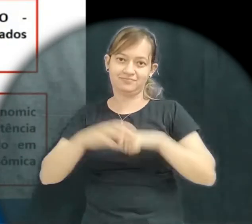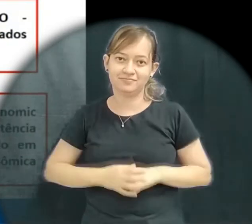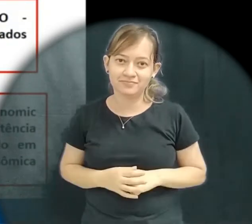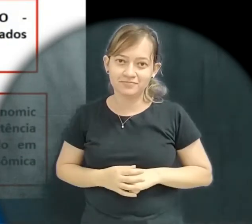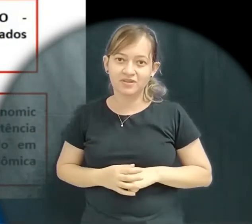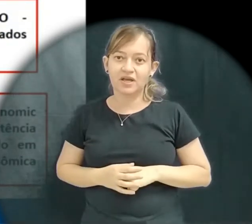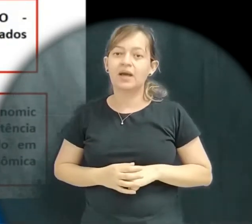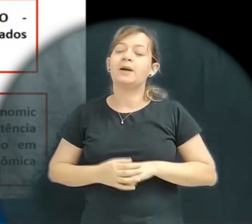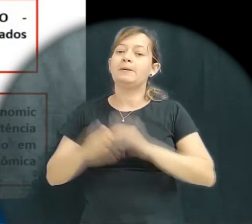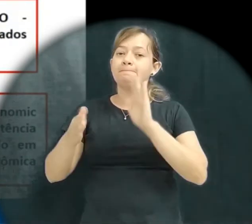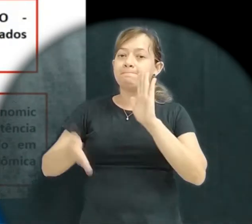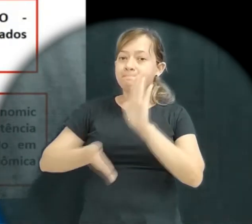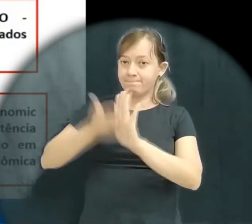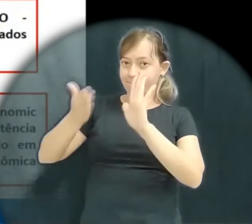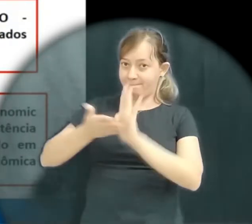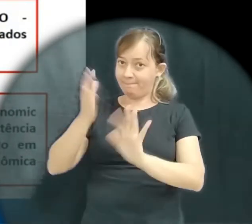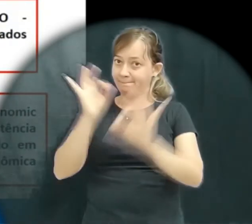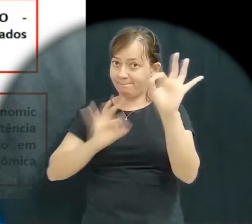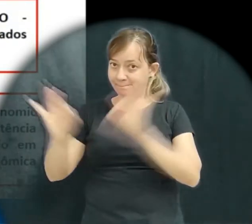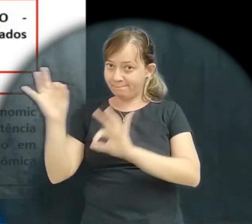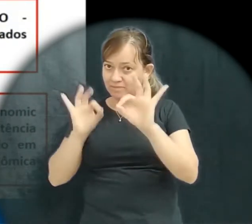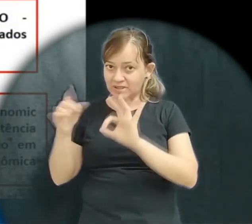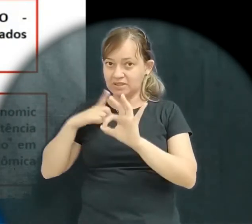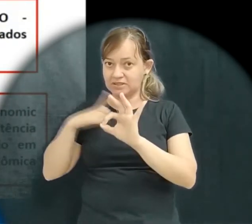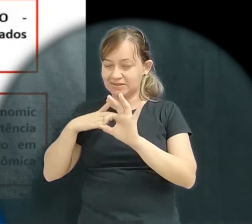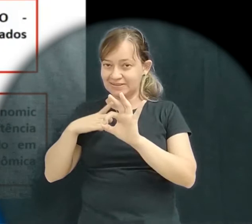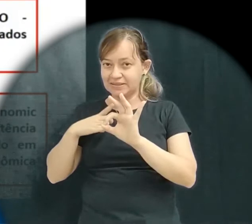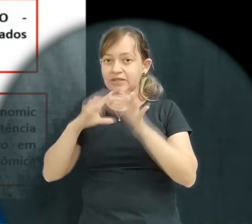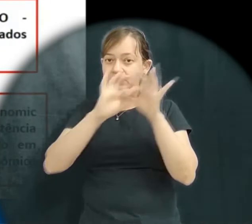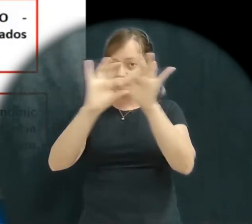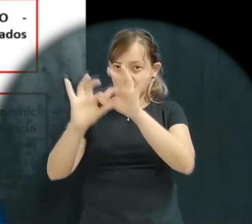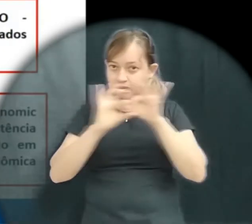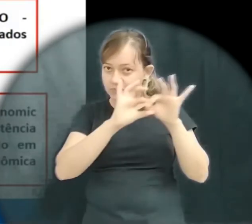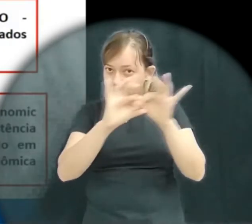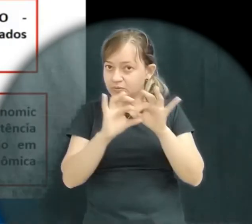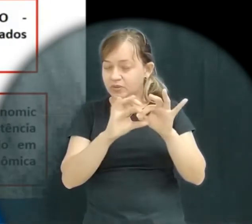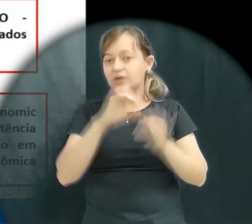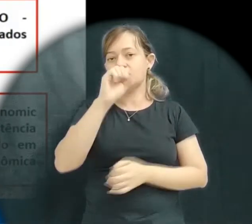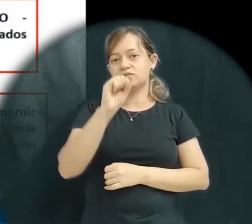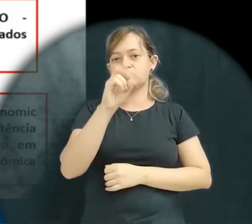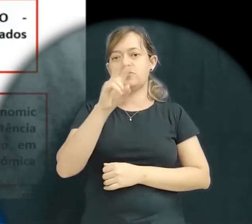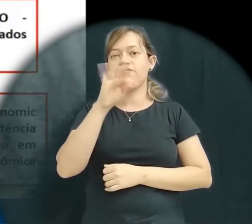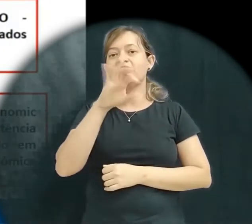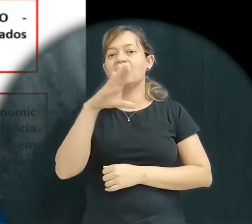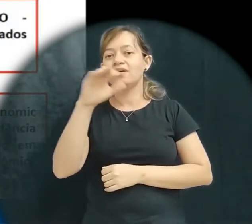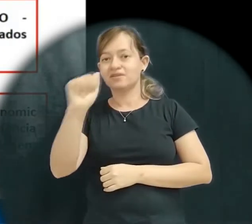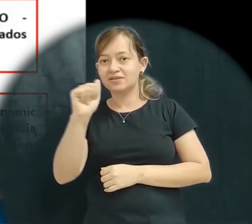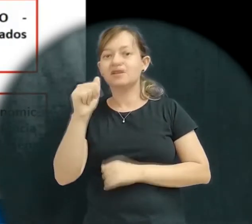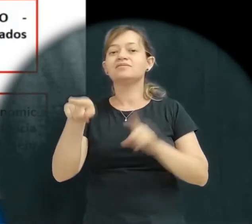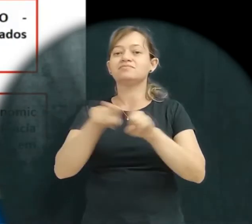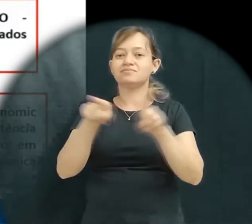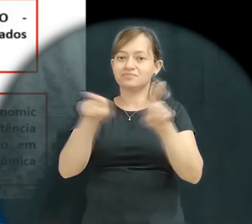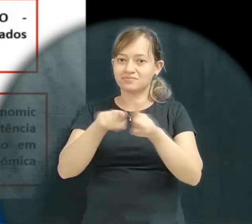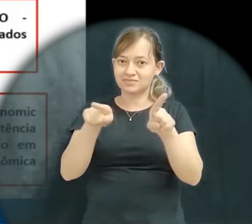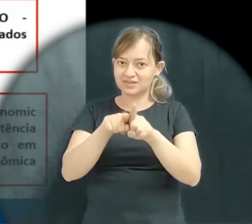Além do Plano Marshall e da doutrina Truman, do outro lado, a União Soviética também teve as suas